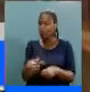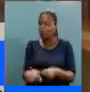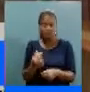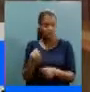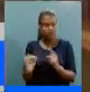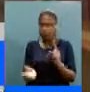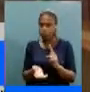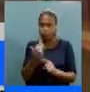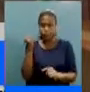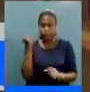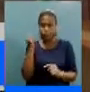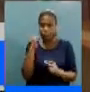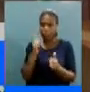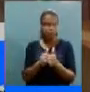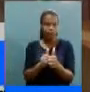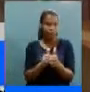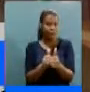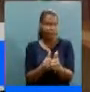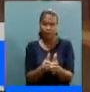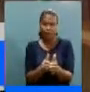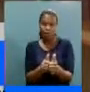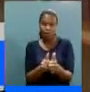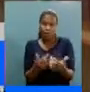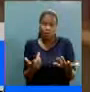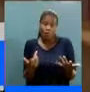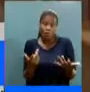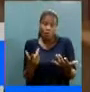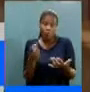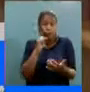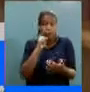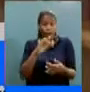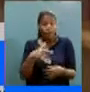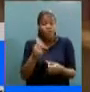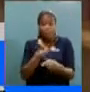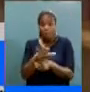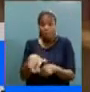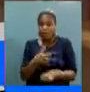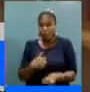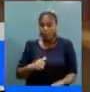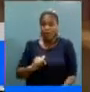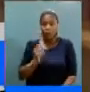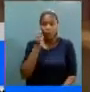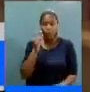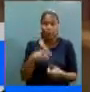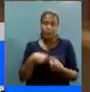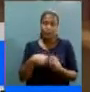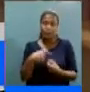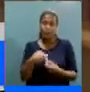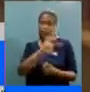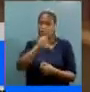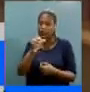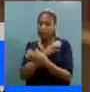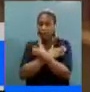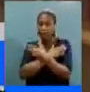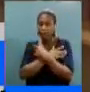é digamos acompanhar e e e vê-la sobre todo o nosso macho é também com parceria países amigos